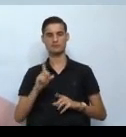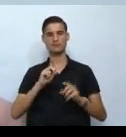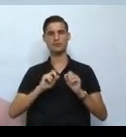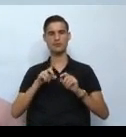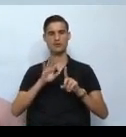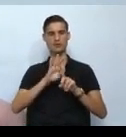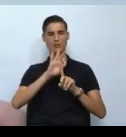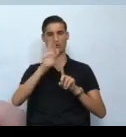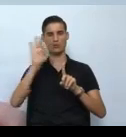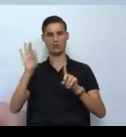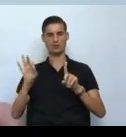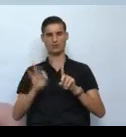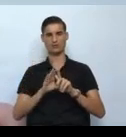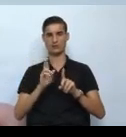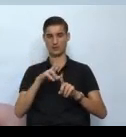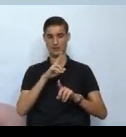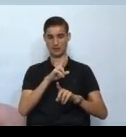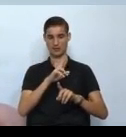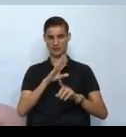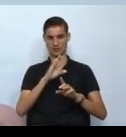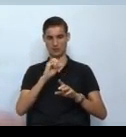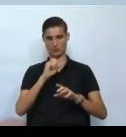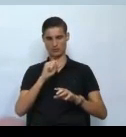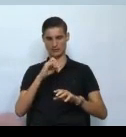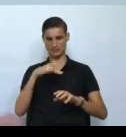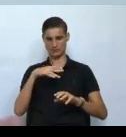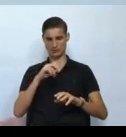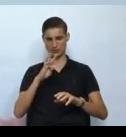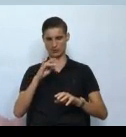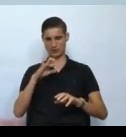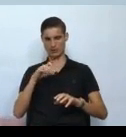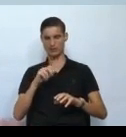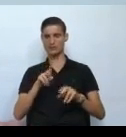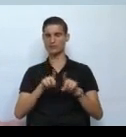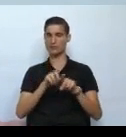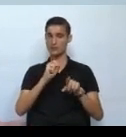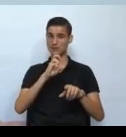condição de contorno? R cosseno de θ e